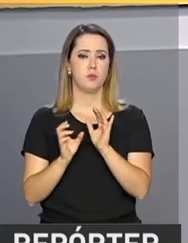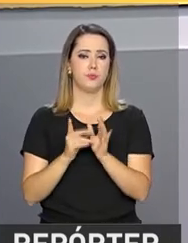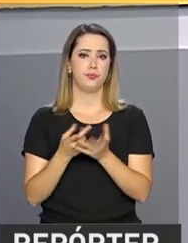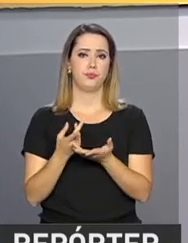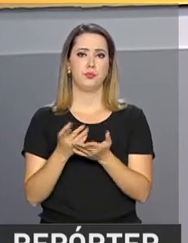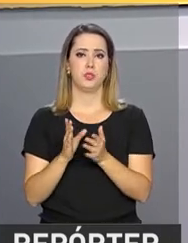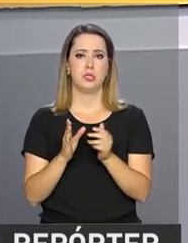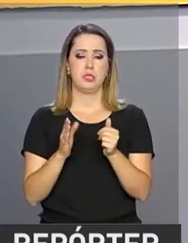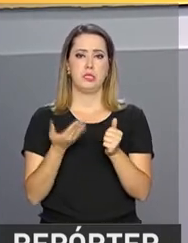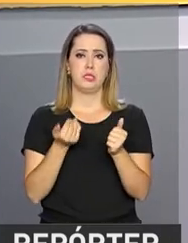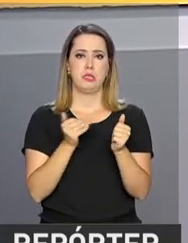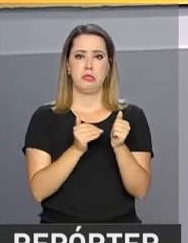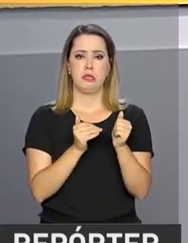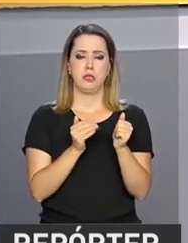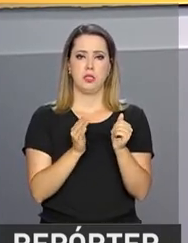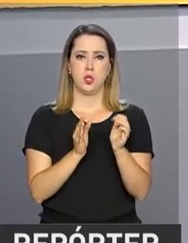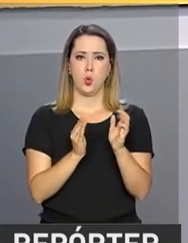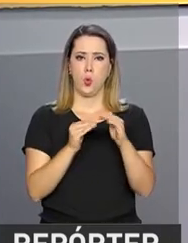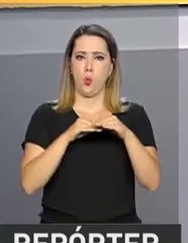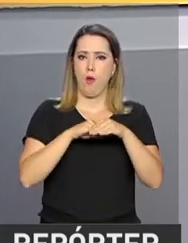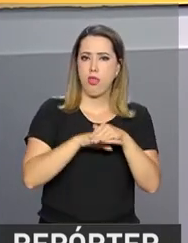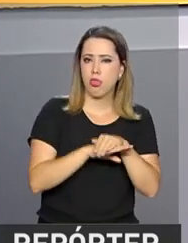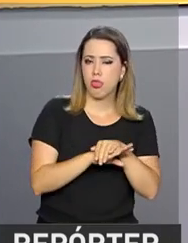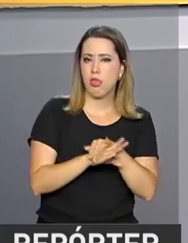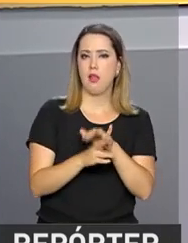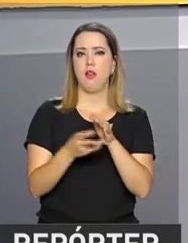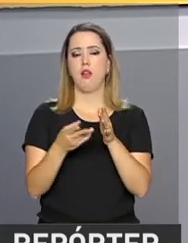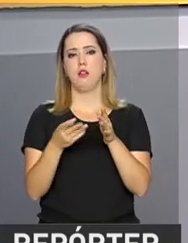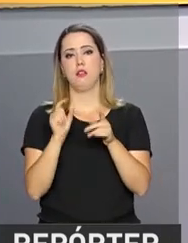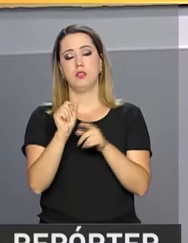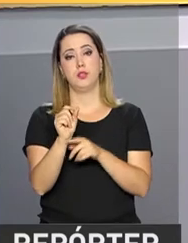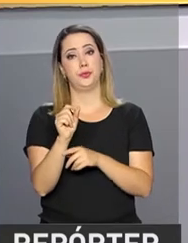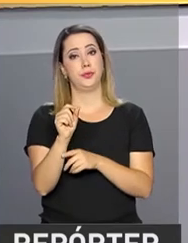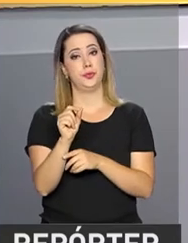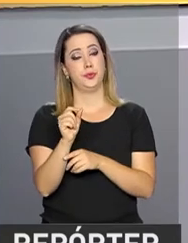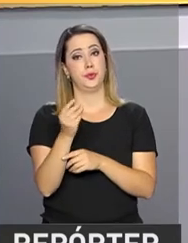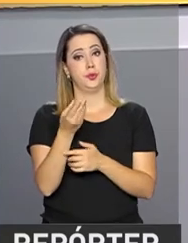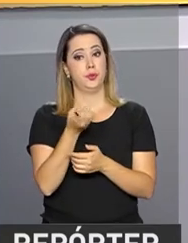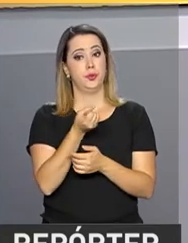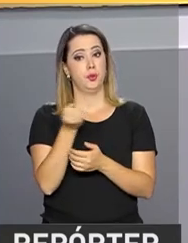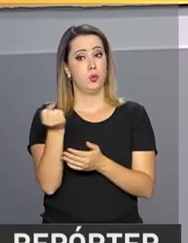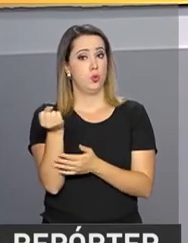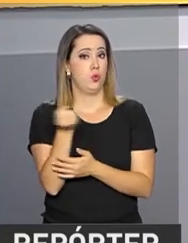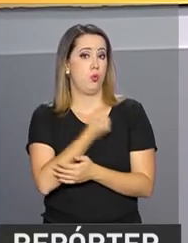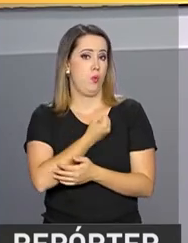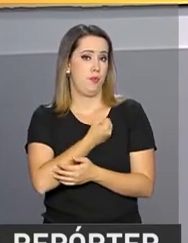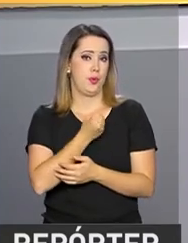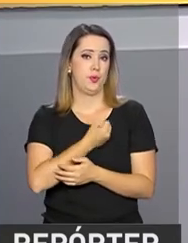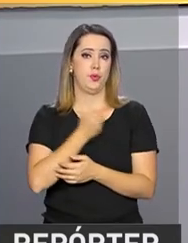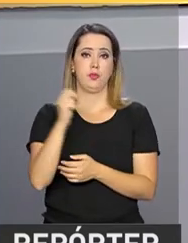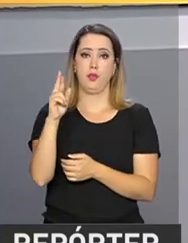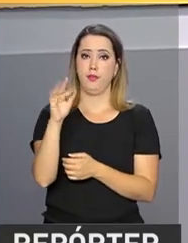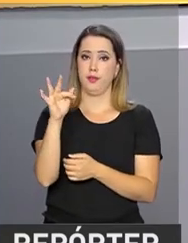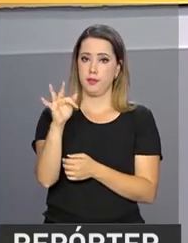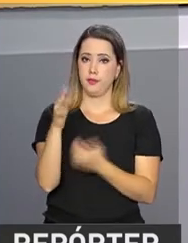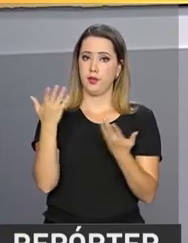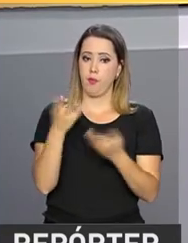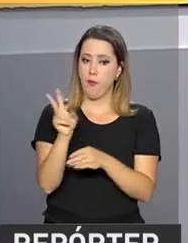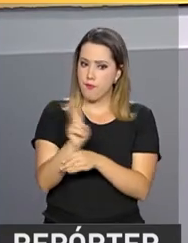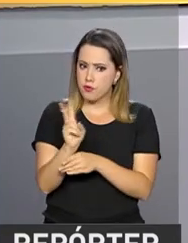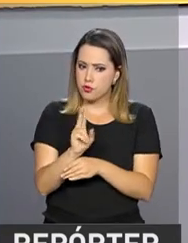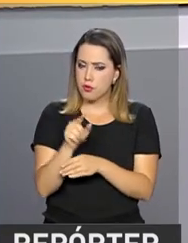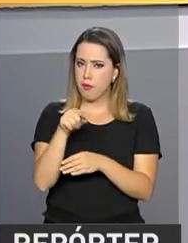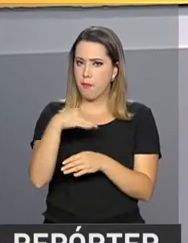omitiram dados à Receita Federal vão agora passar por uma fiscalização mais detalhada do órgão. Os problemas identificados pelo governo vão